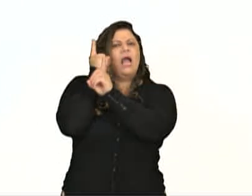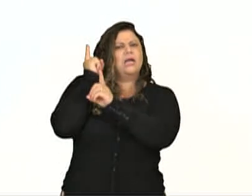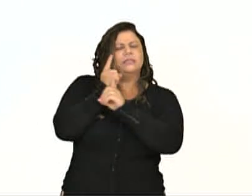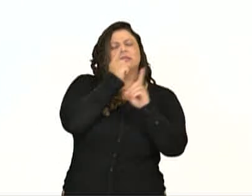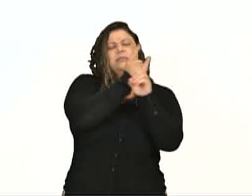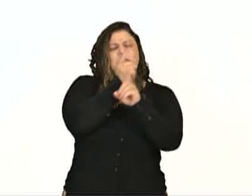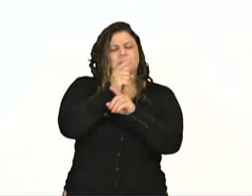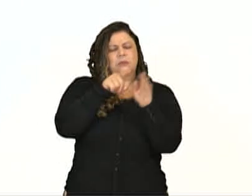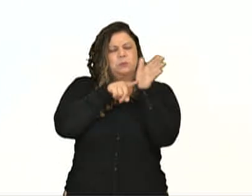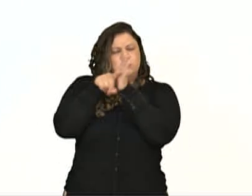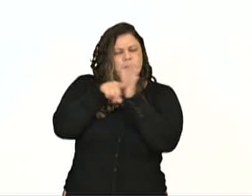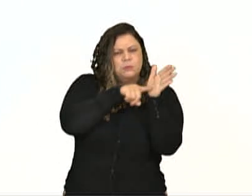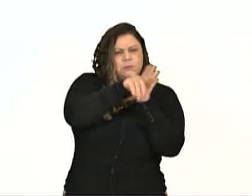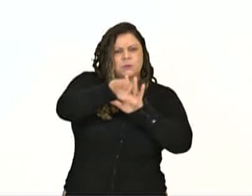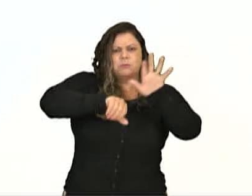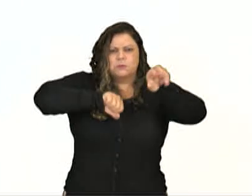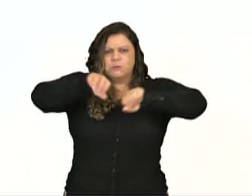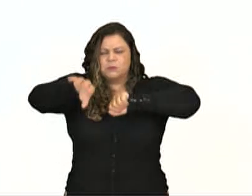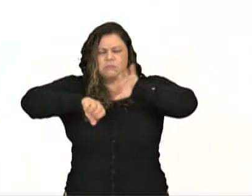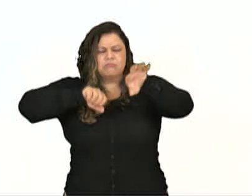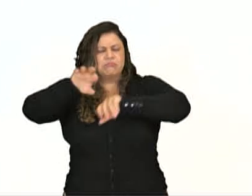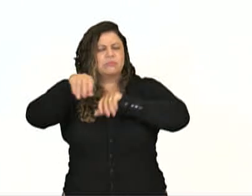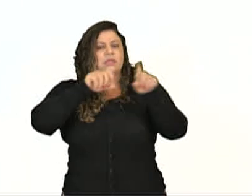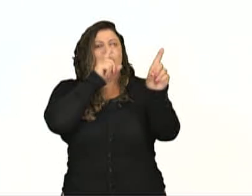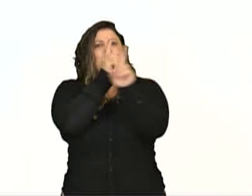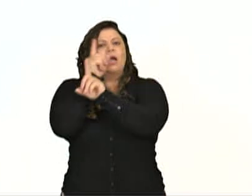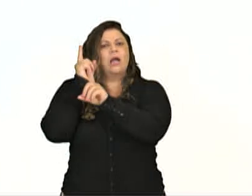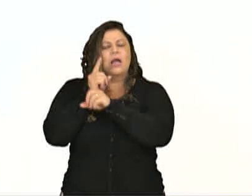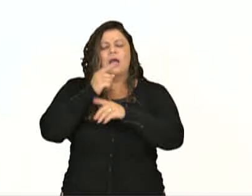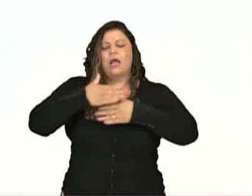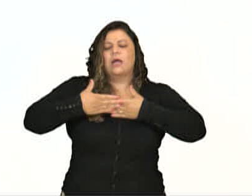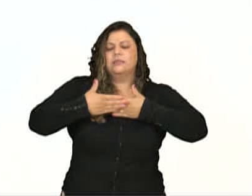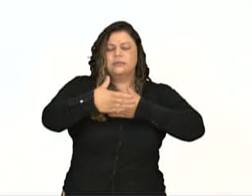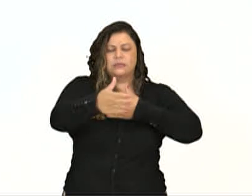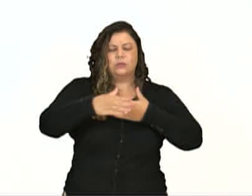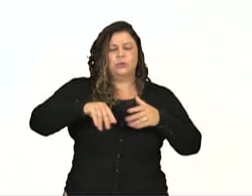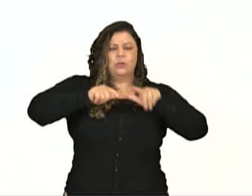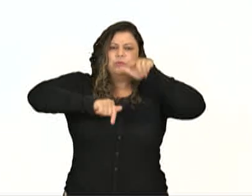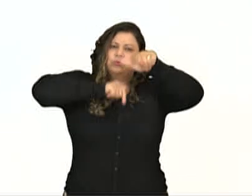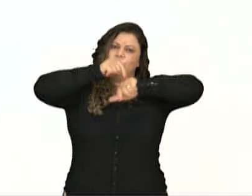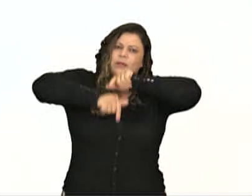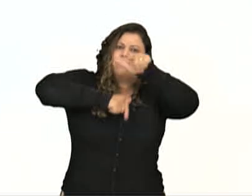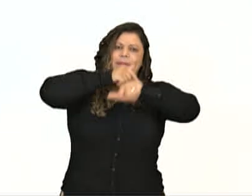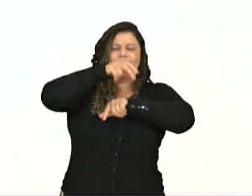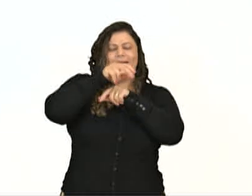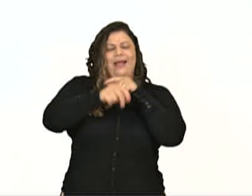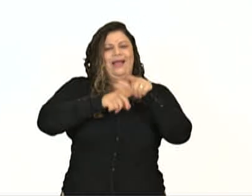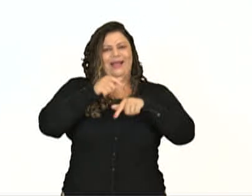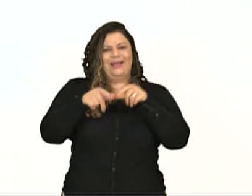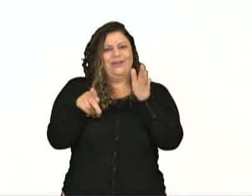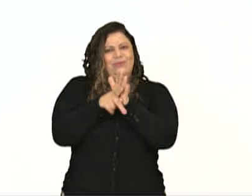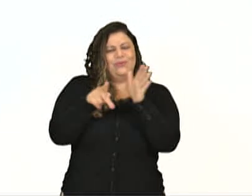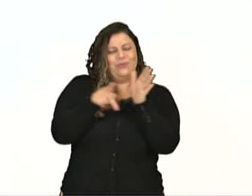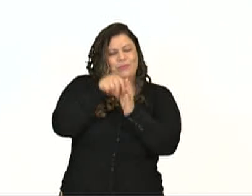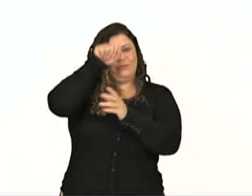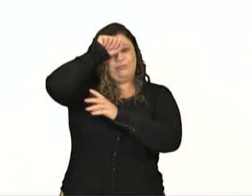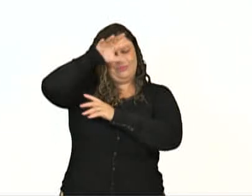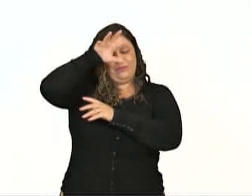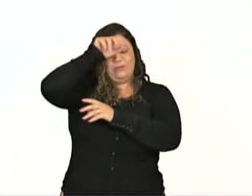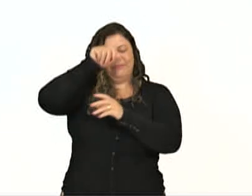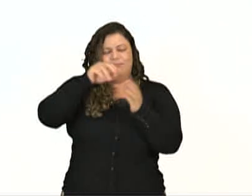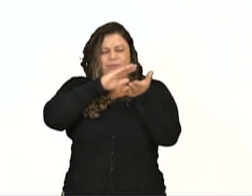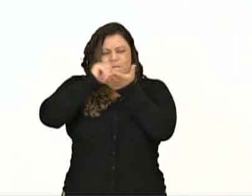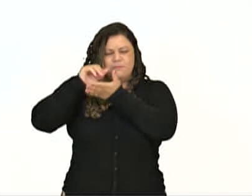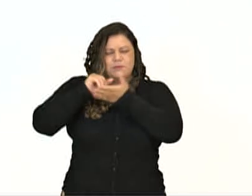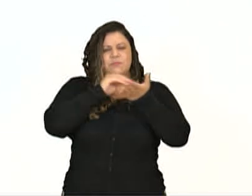arqueológicas, como o próprio nome diz, são os achados que ocorrem nos trabalhos dos arqueólogos. O Egito, na atualidade, fortaleceu o turismo arqueológico do Egito